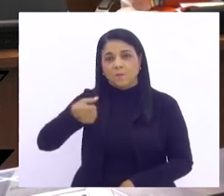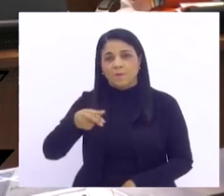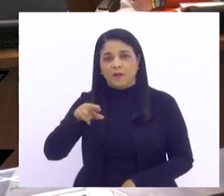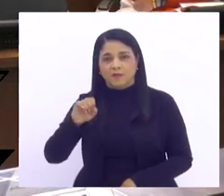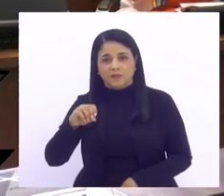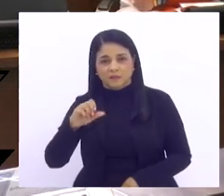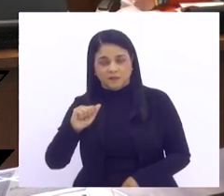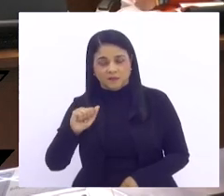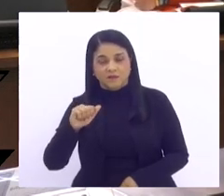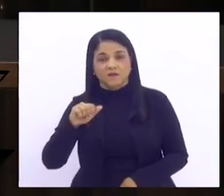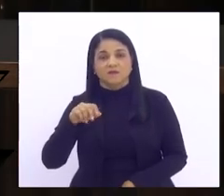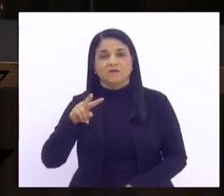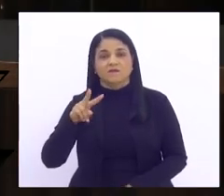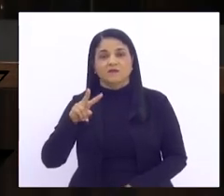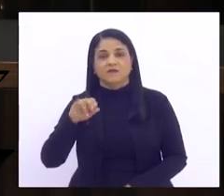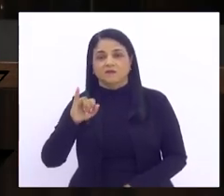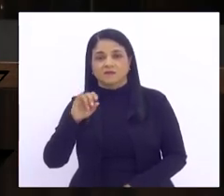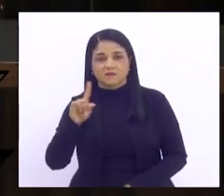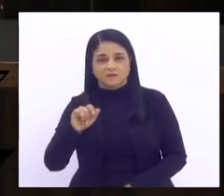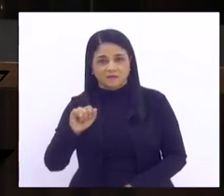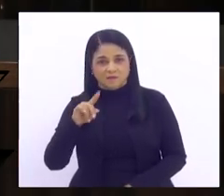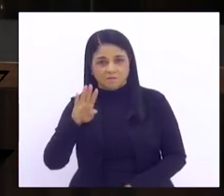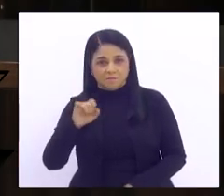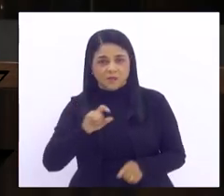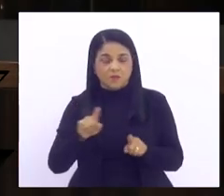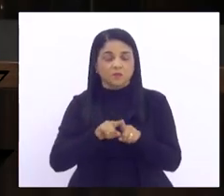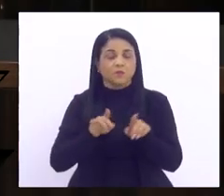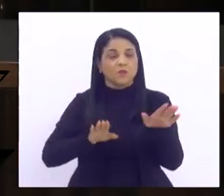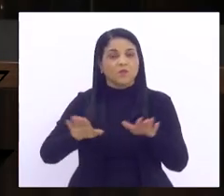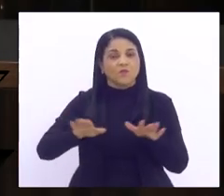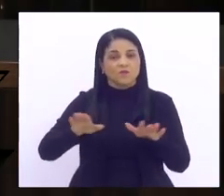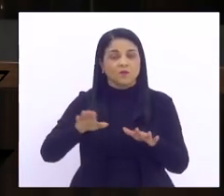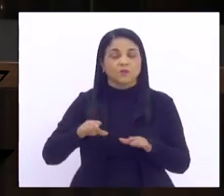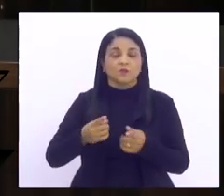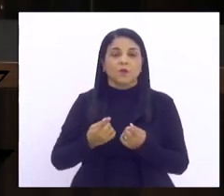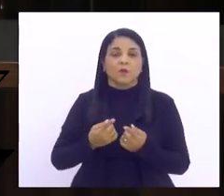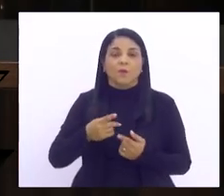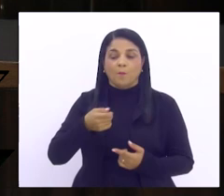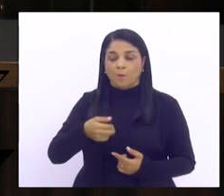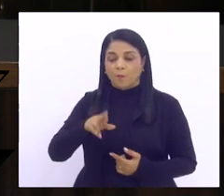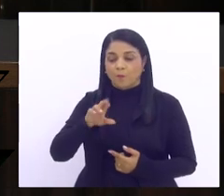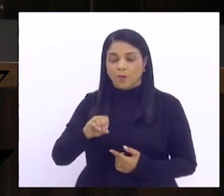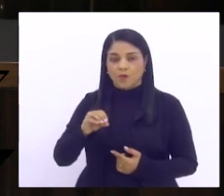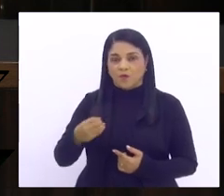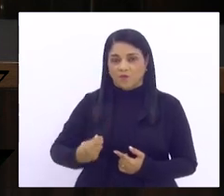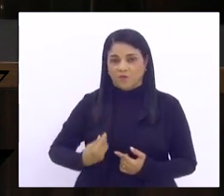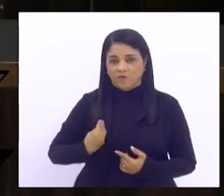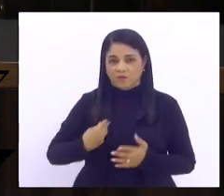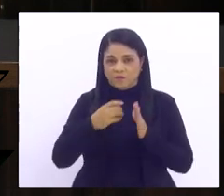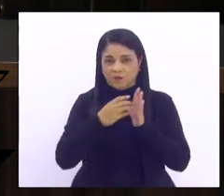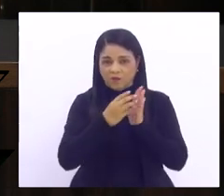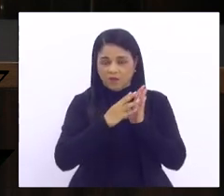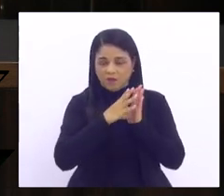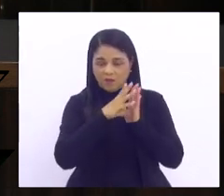a senhora Tereza Cristina, membro voluntário do Movimento Provida contra o Aborto, a senhora Carla,